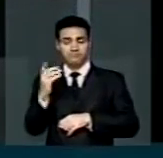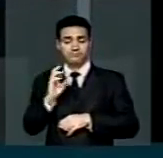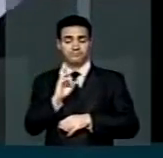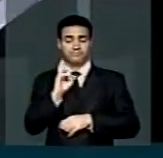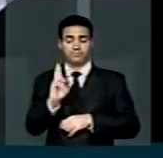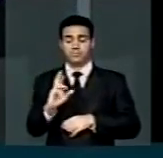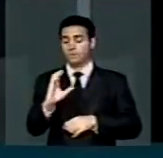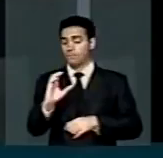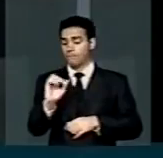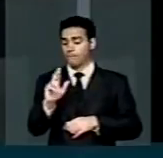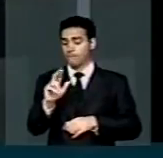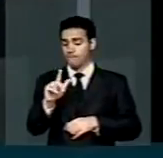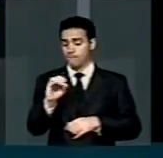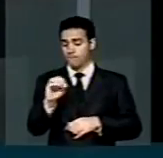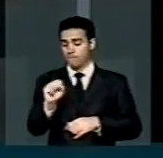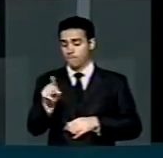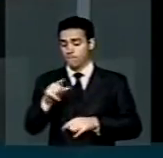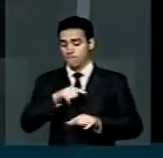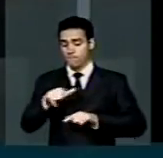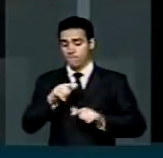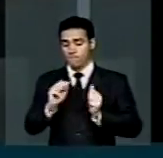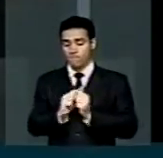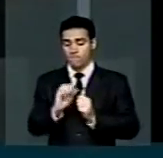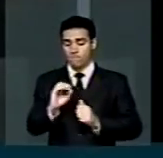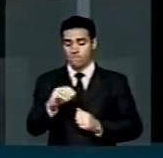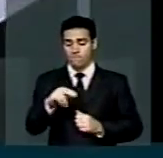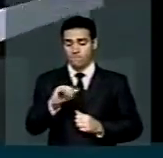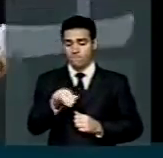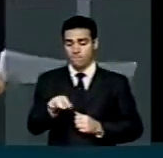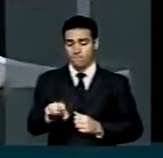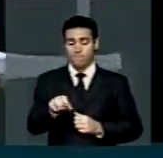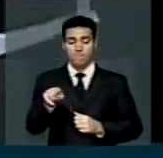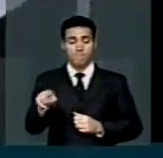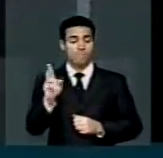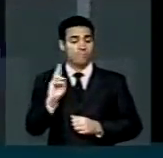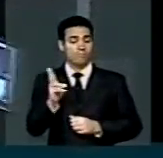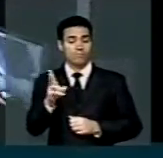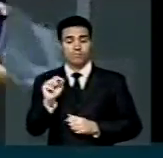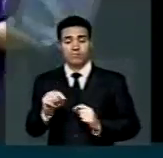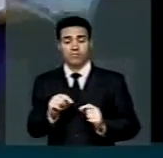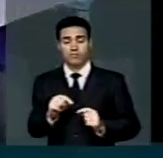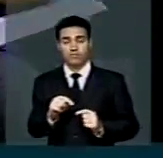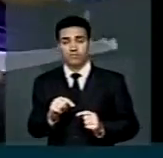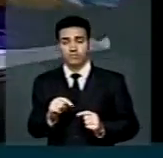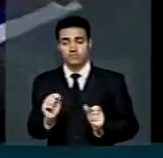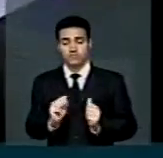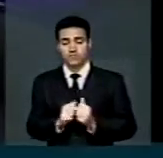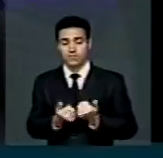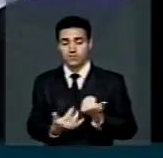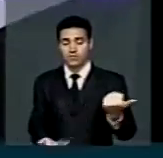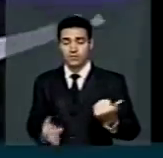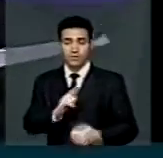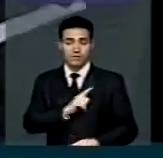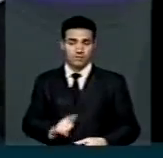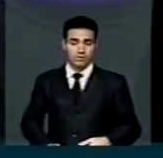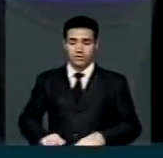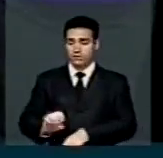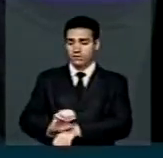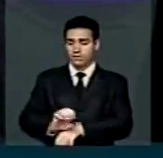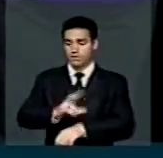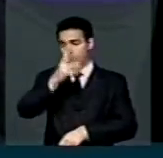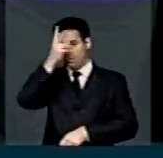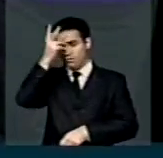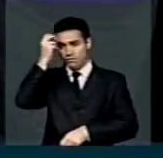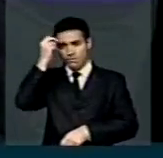Carlos Ernesto, que é integrante da CONAGE, sempre vem a partir, né, dos governos estaduais, dos